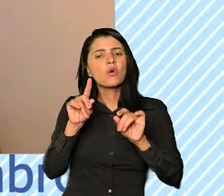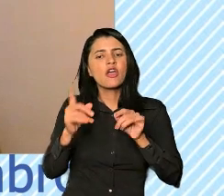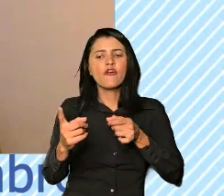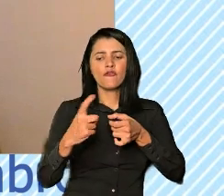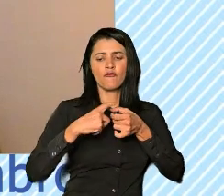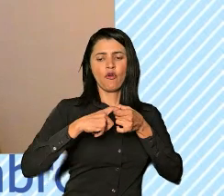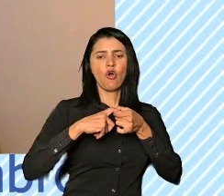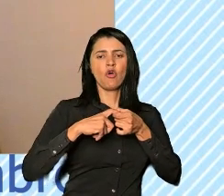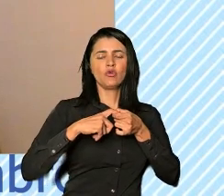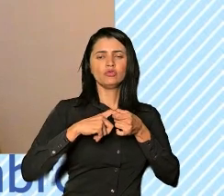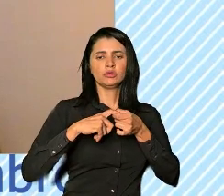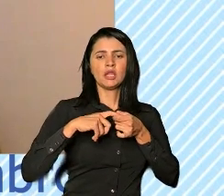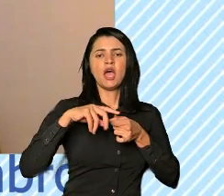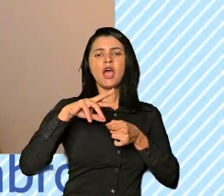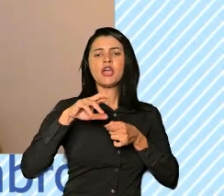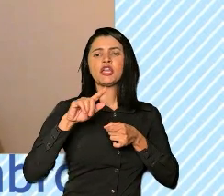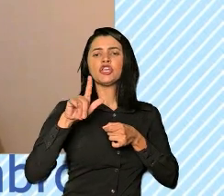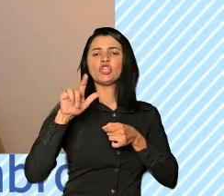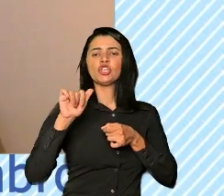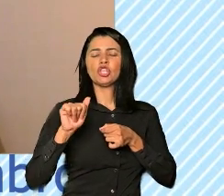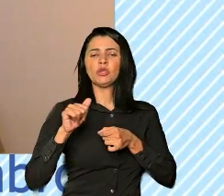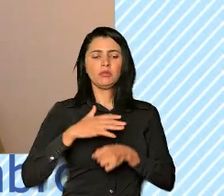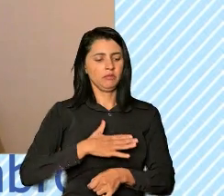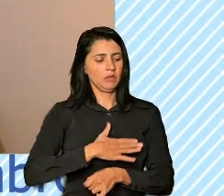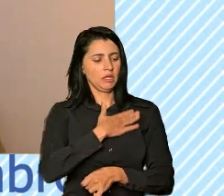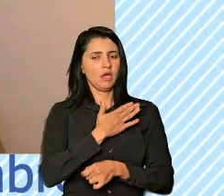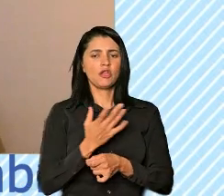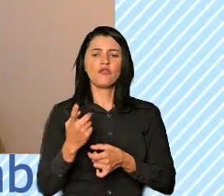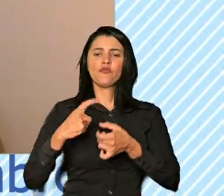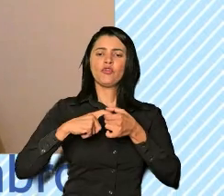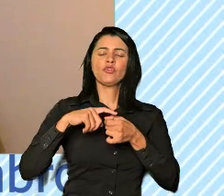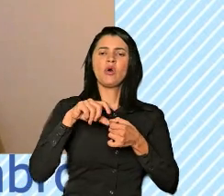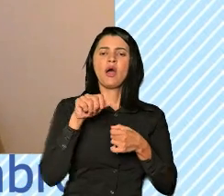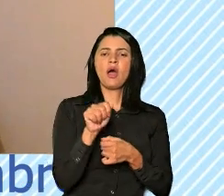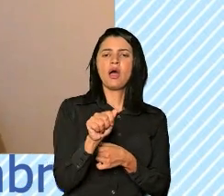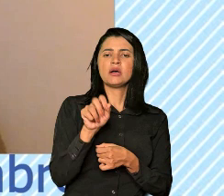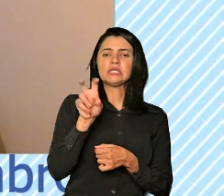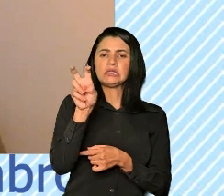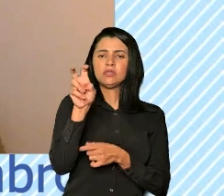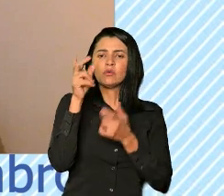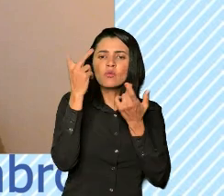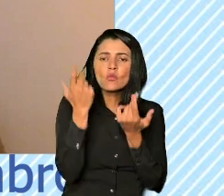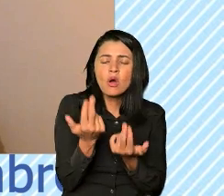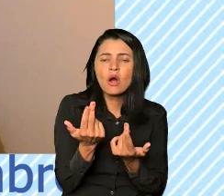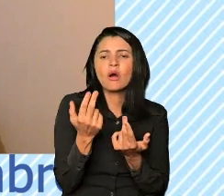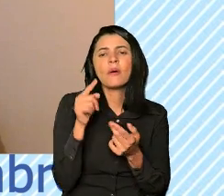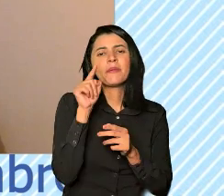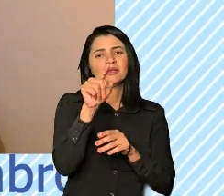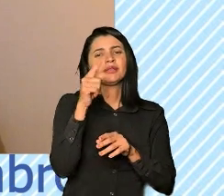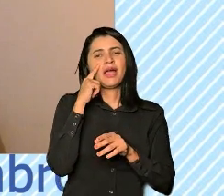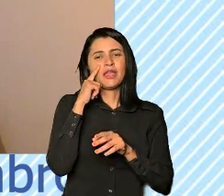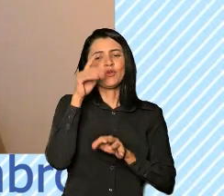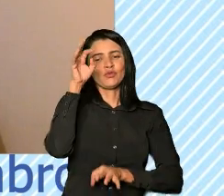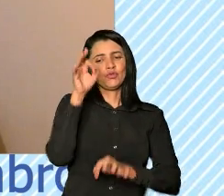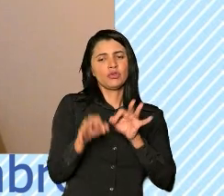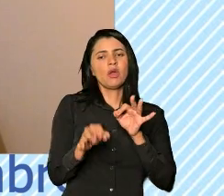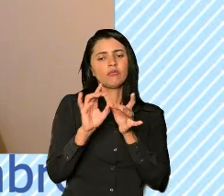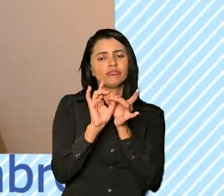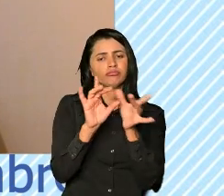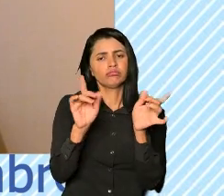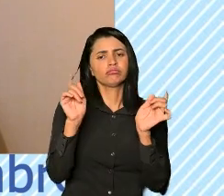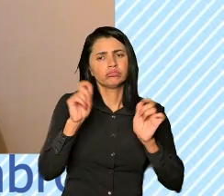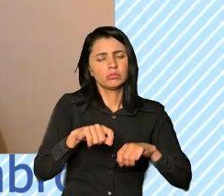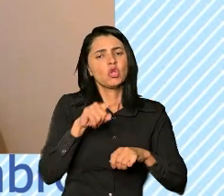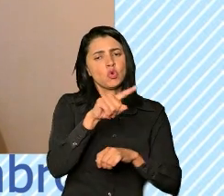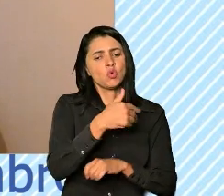retorno ao regime militar, a intervenção militar e o retorno do AI-5, né? Então Não, você mas aí está... o judiciário, nesse caso, autoriza, né,